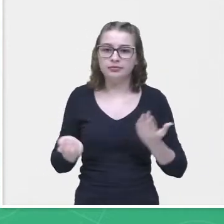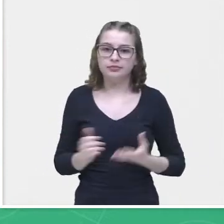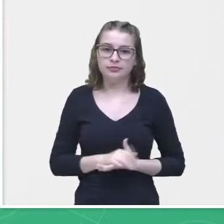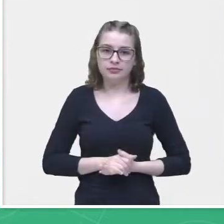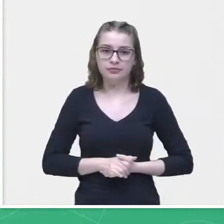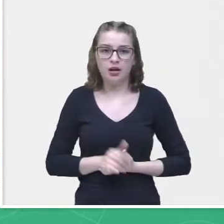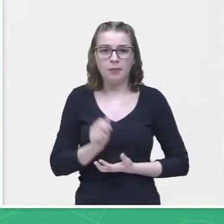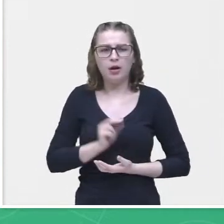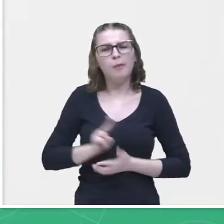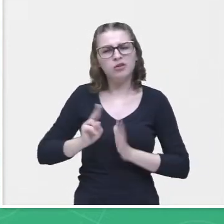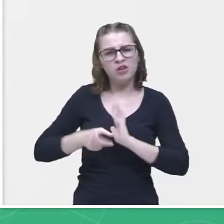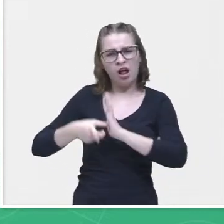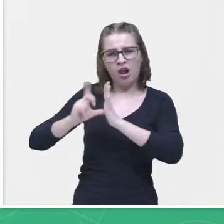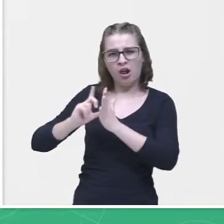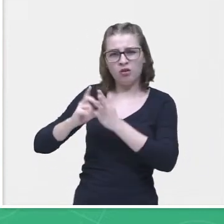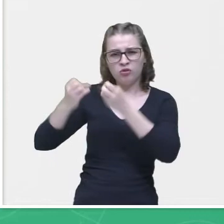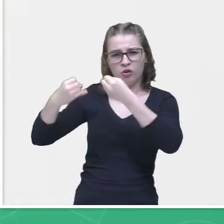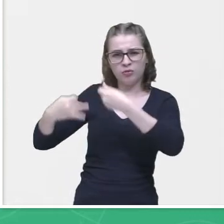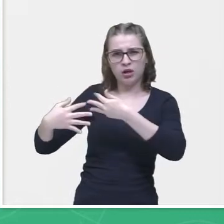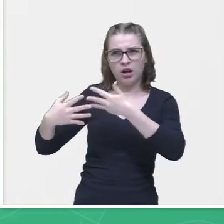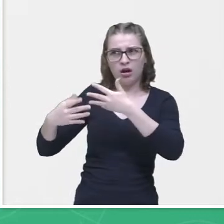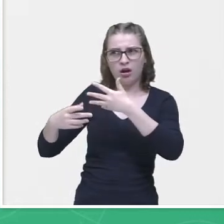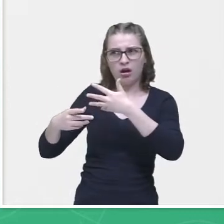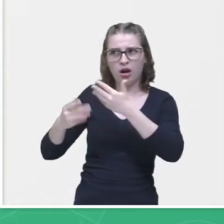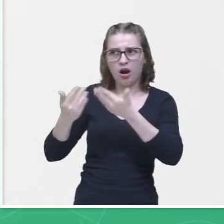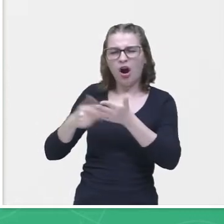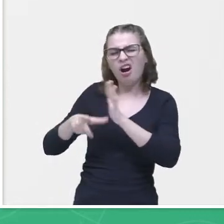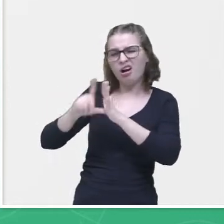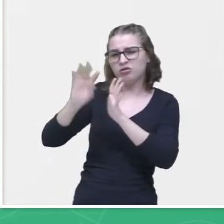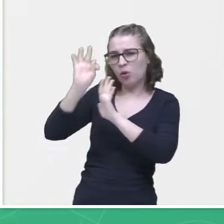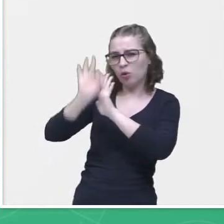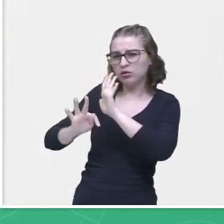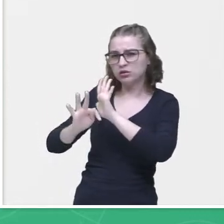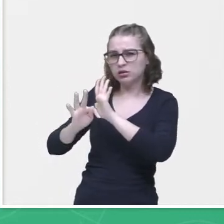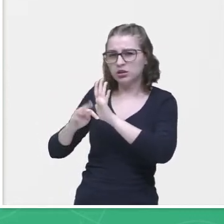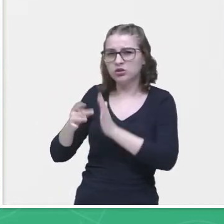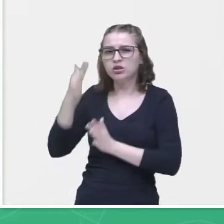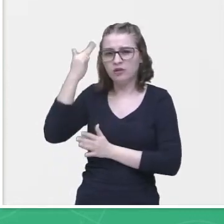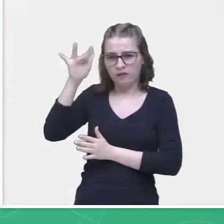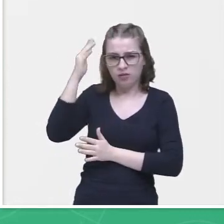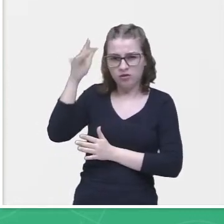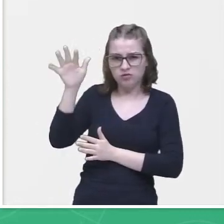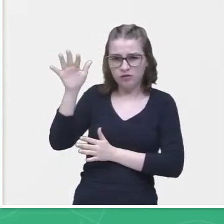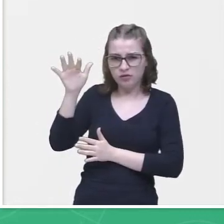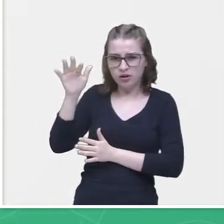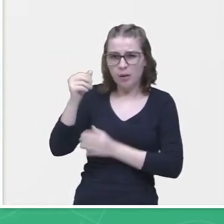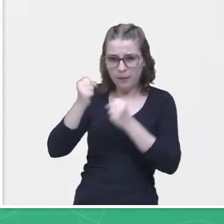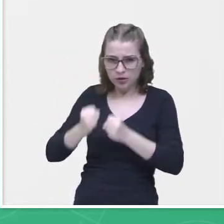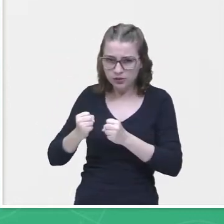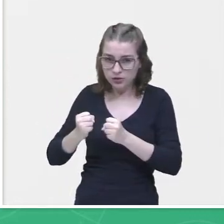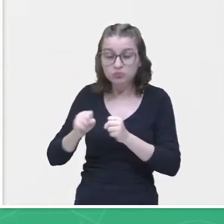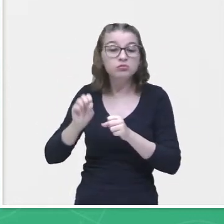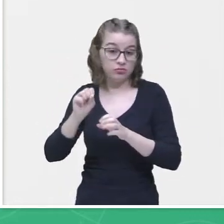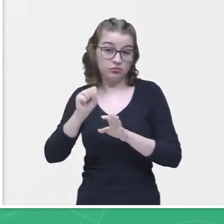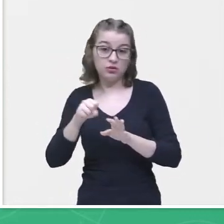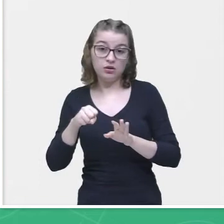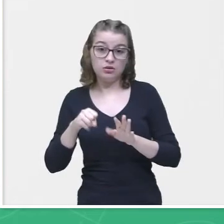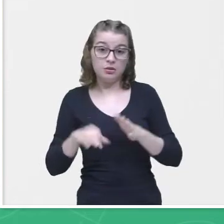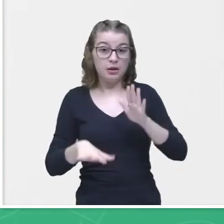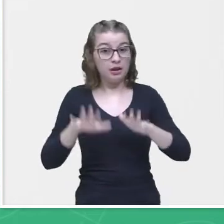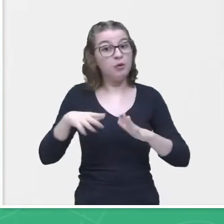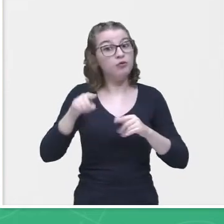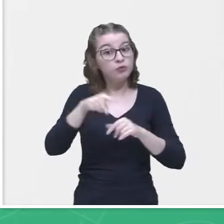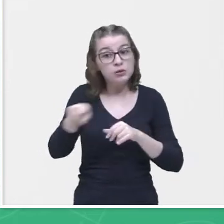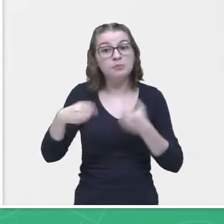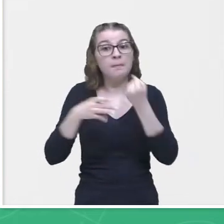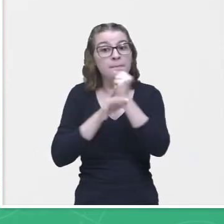que eu aprendi na aula de filosofia ou algo parecido? Claro, mas você tem que defender, tá bom? Então, você